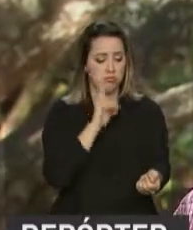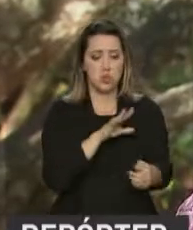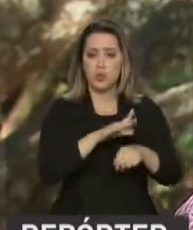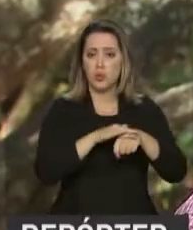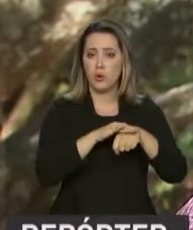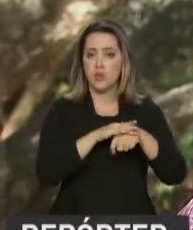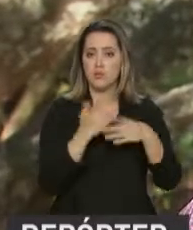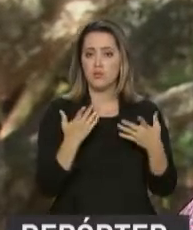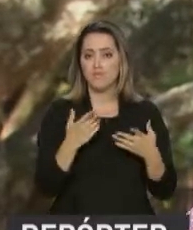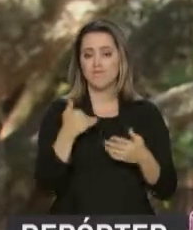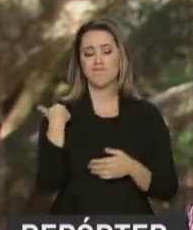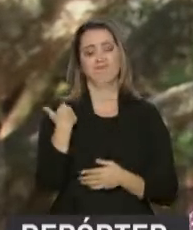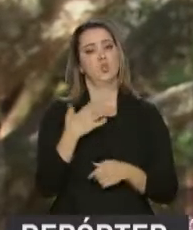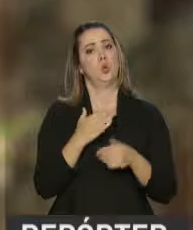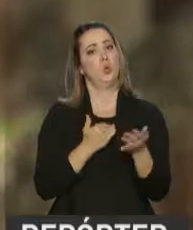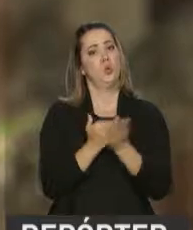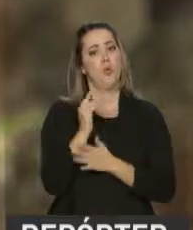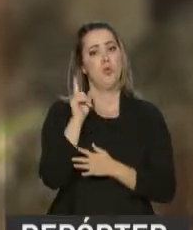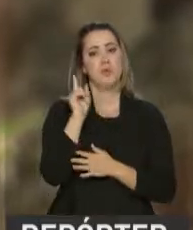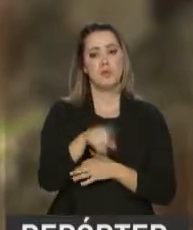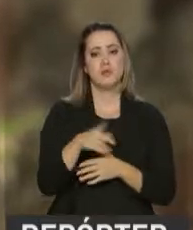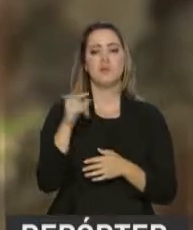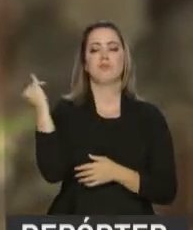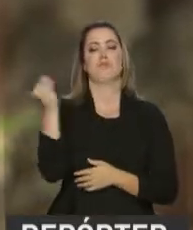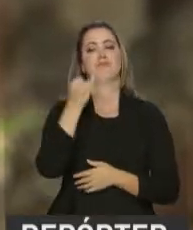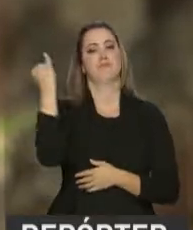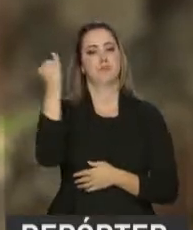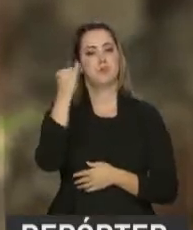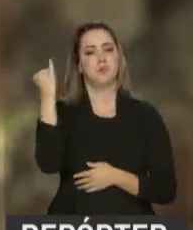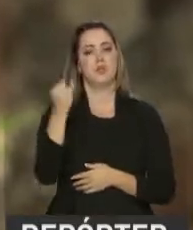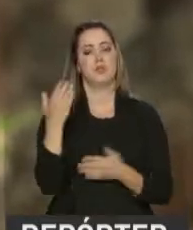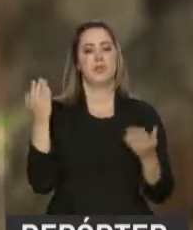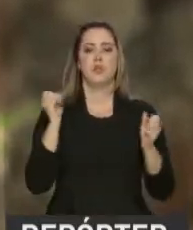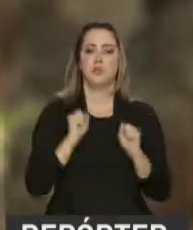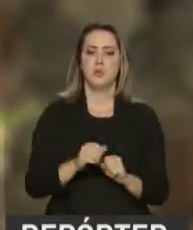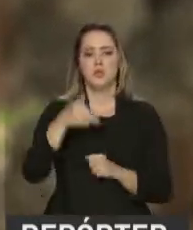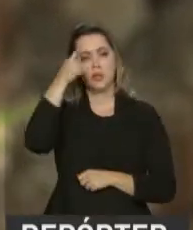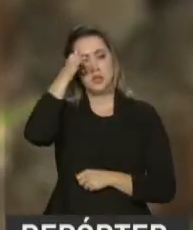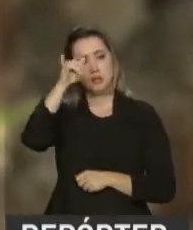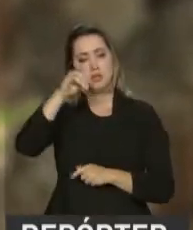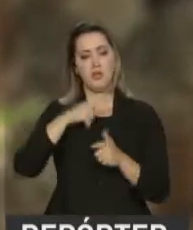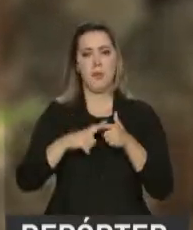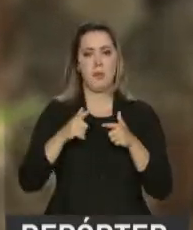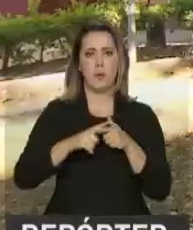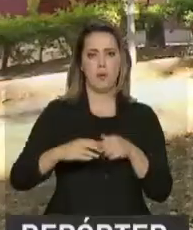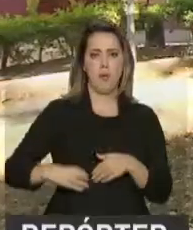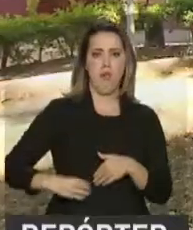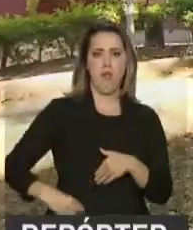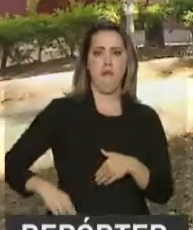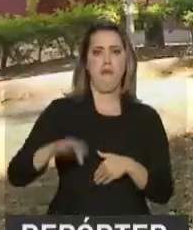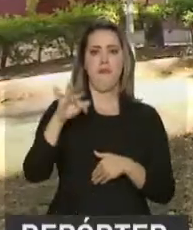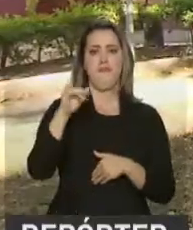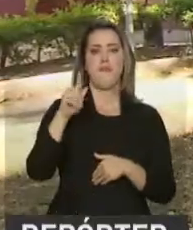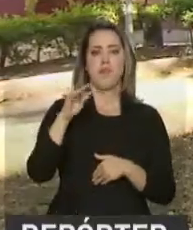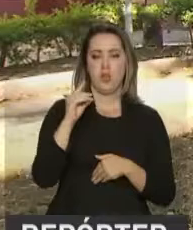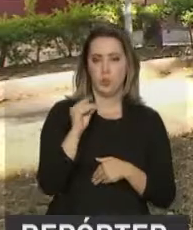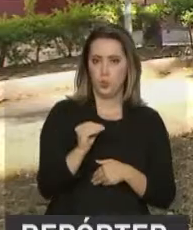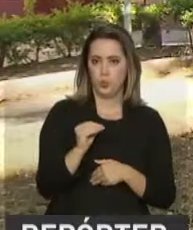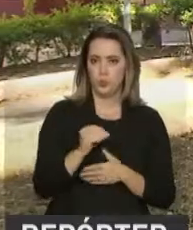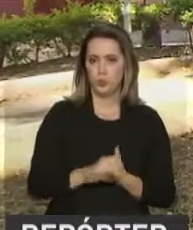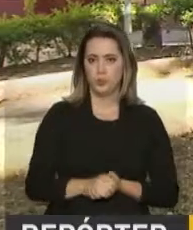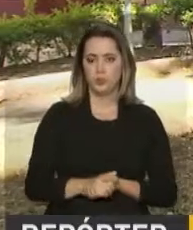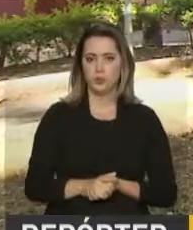o diagnóstico no início da doença foi fundamental para poder evitar danos ao fígado. Eu tenho uma vida normal,